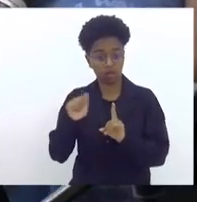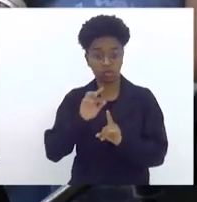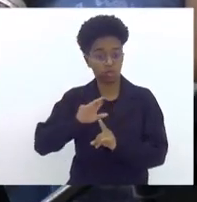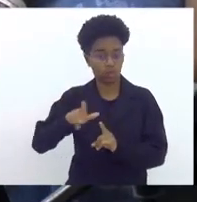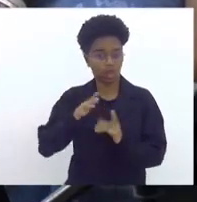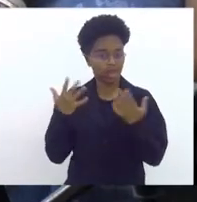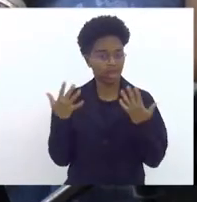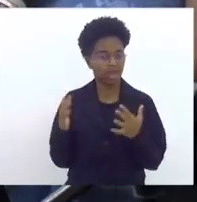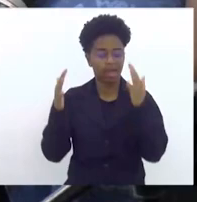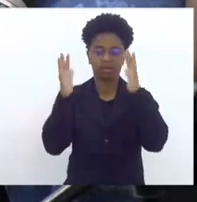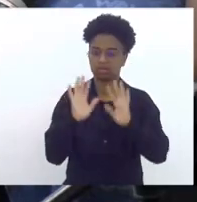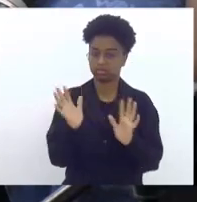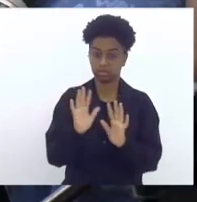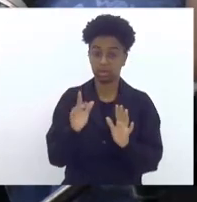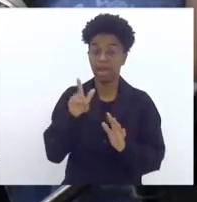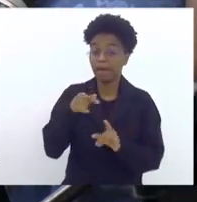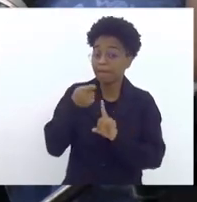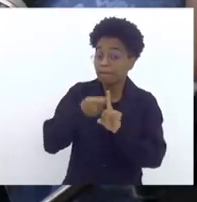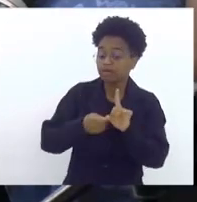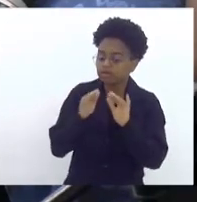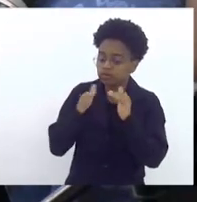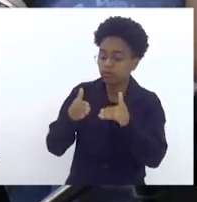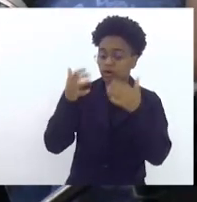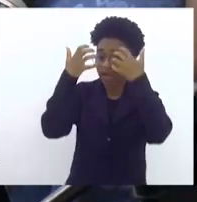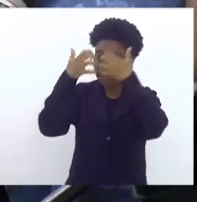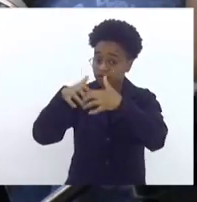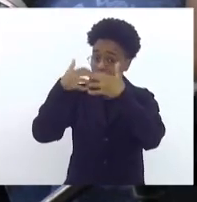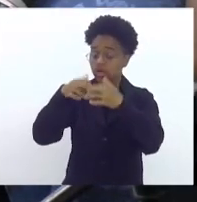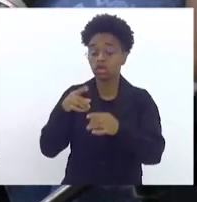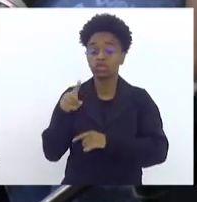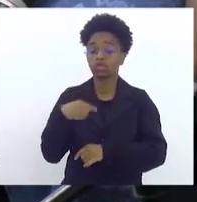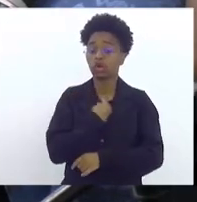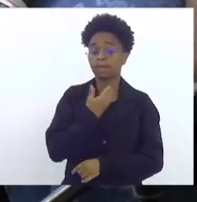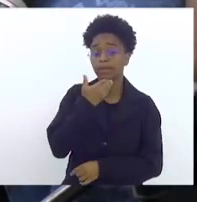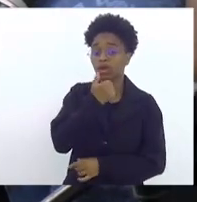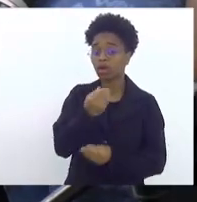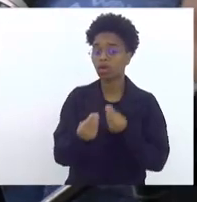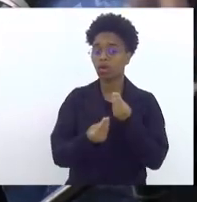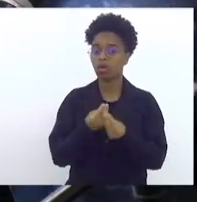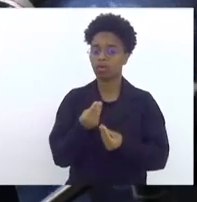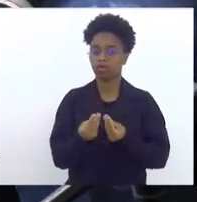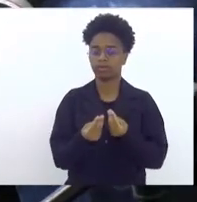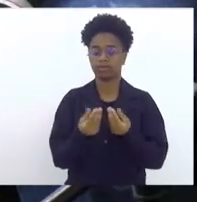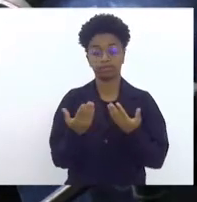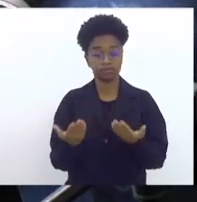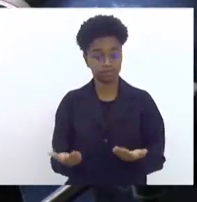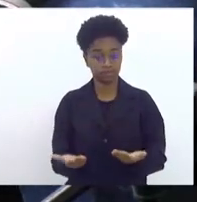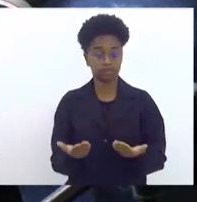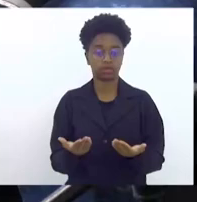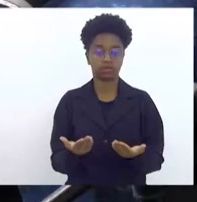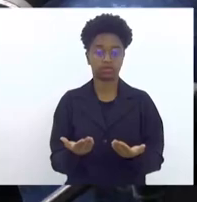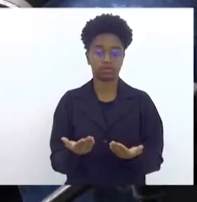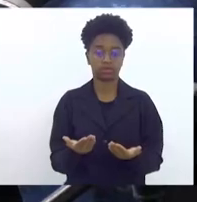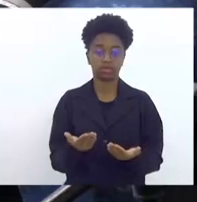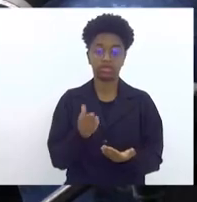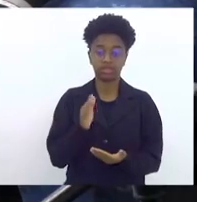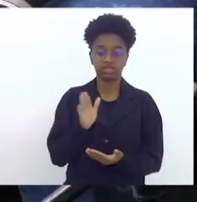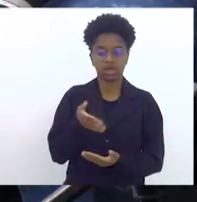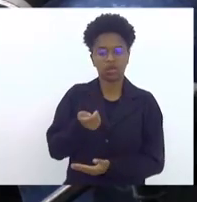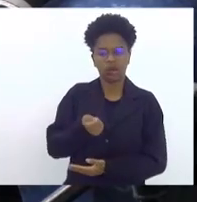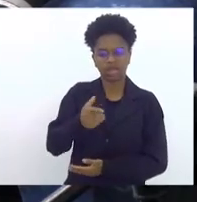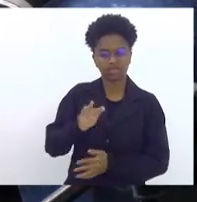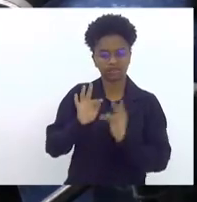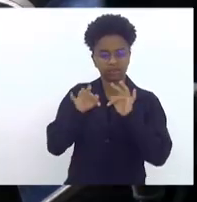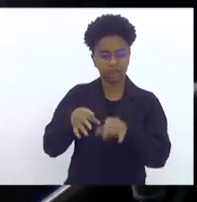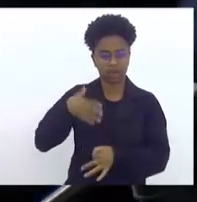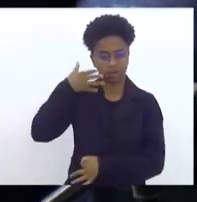celebração né um mês de reflexão o que que nós podemos fazer para melhorar essa situação Então o que já me encaminhando para o final